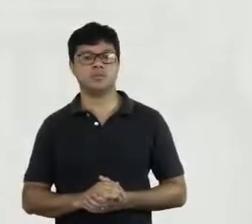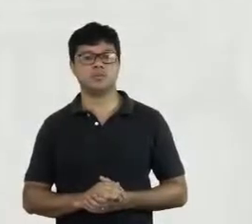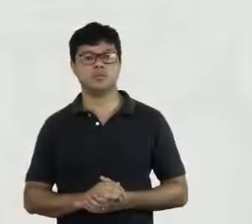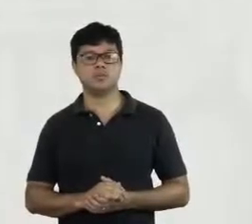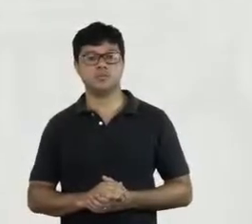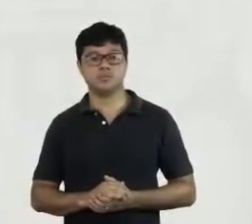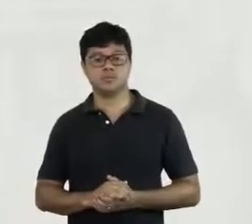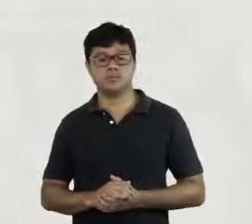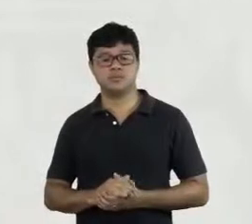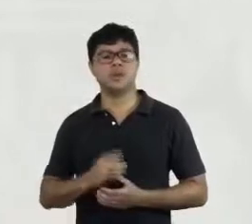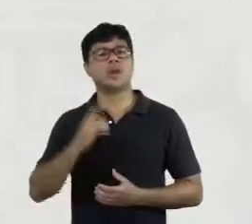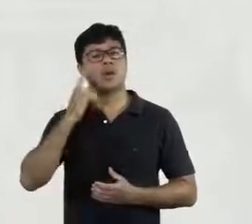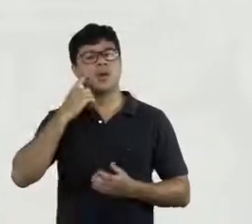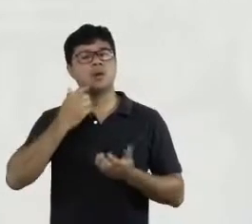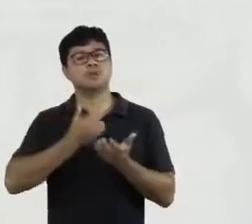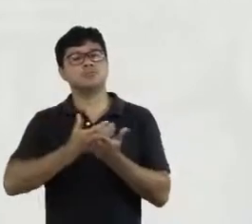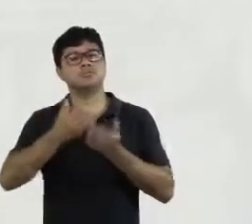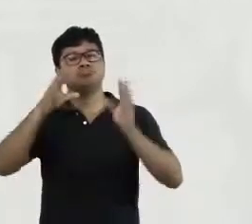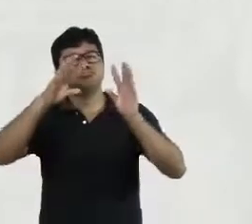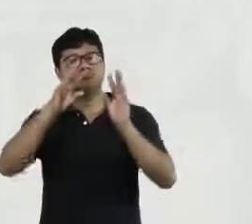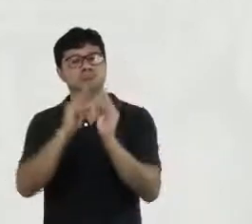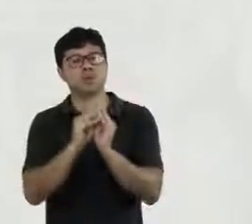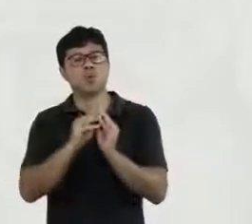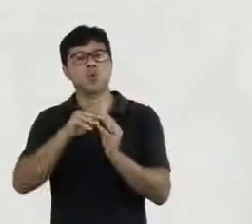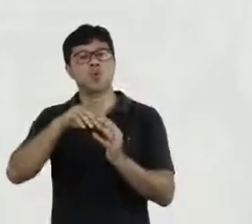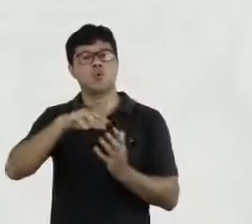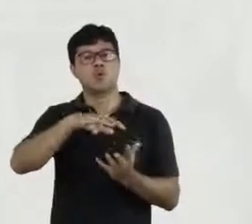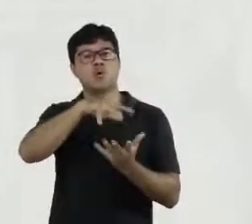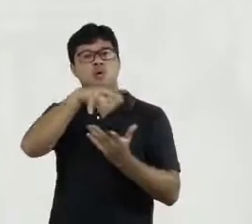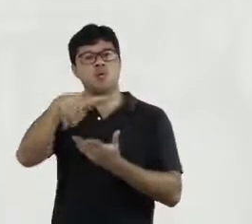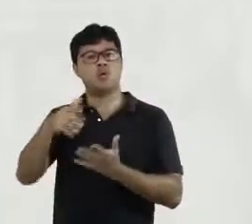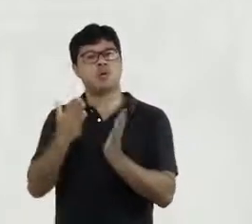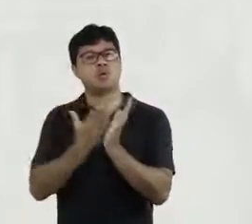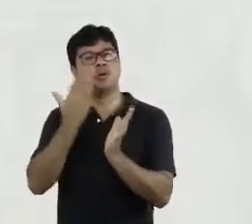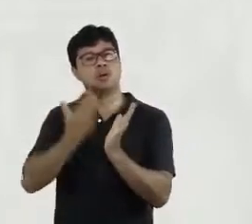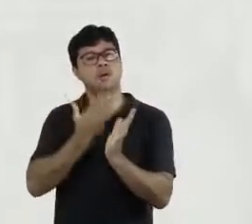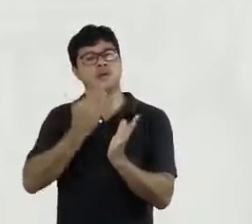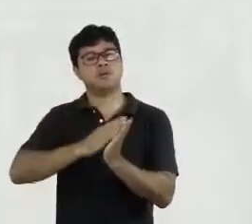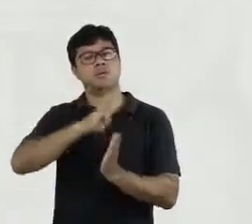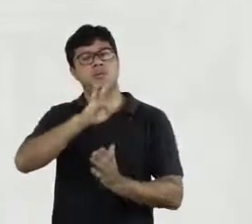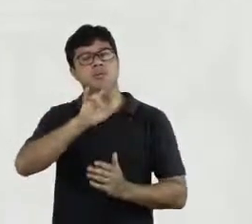Essa pequena introdução sobre esse universo da bibliografia,